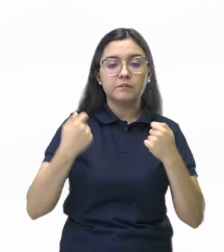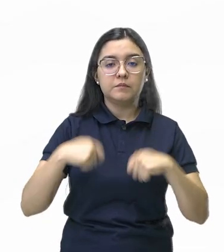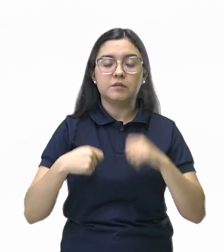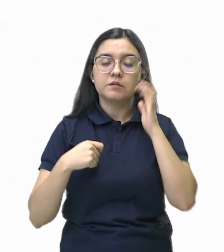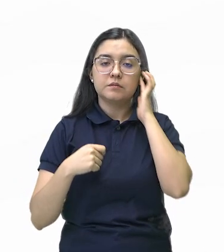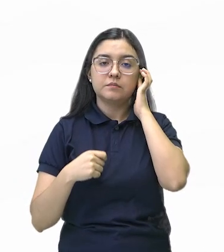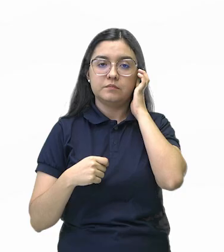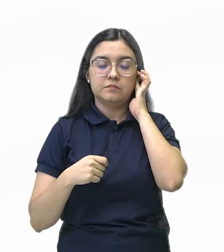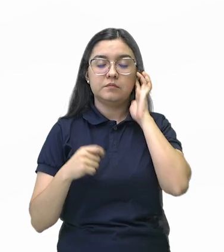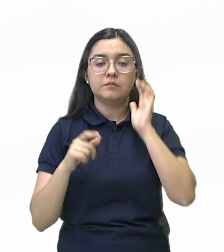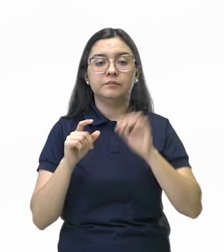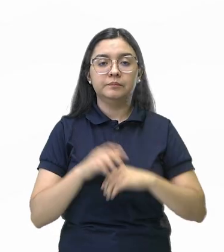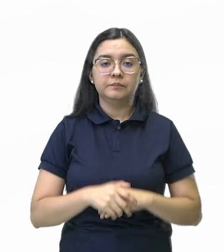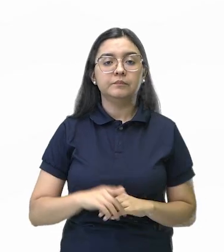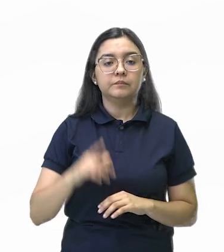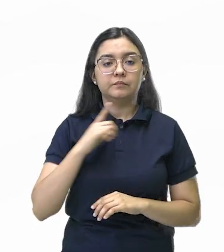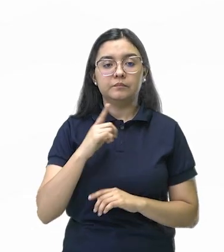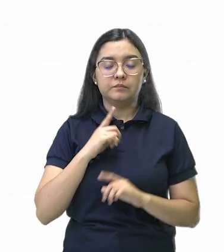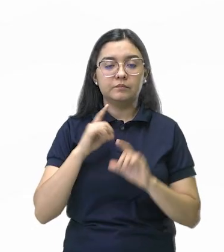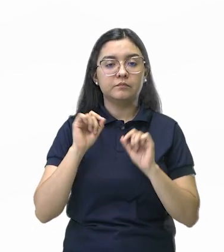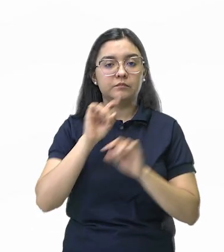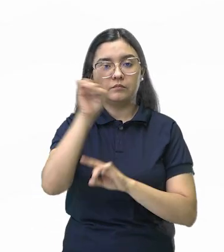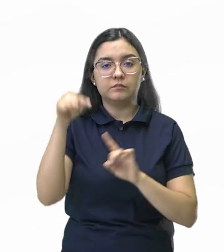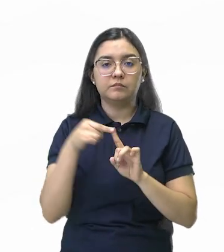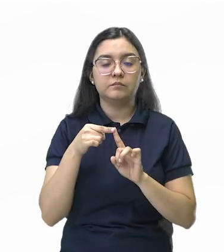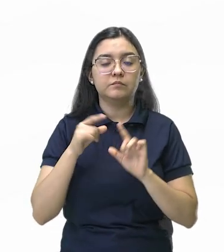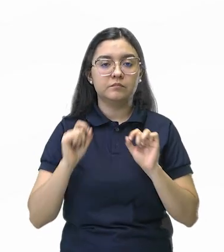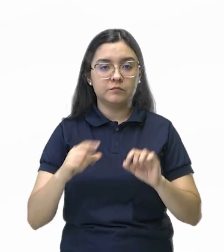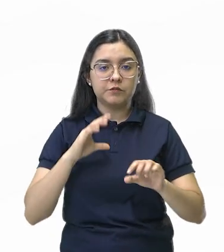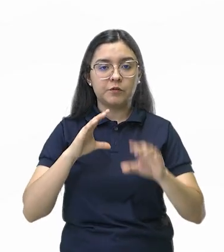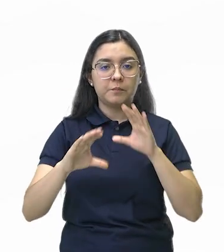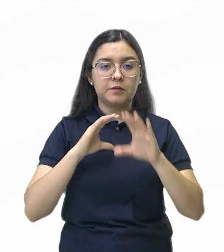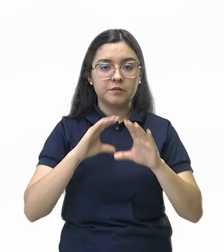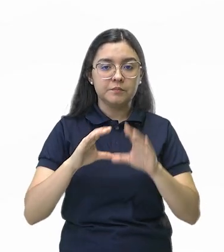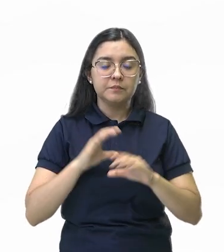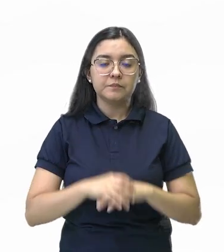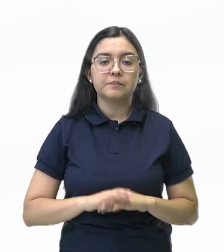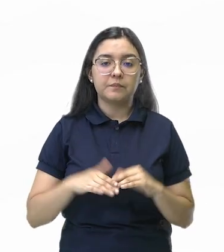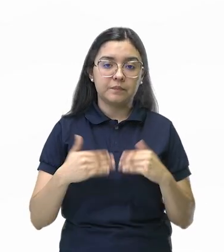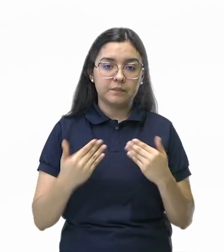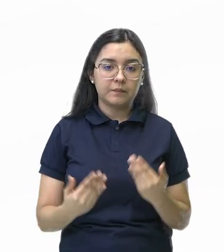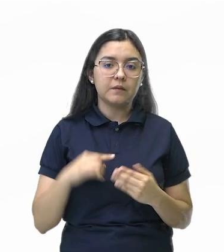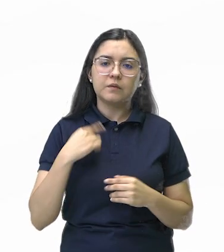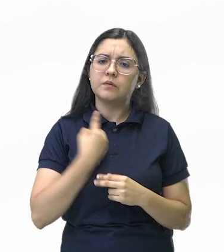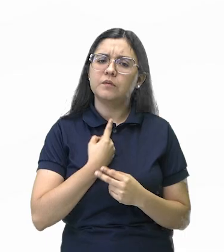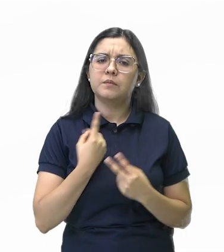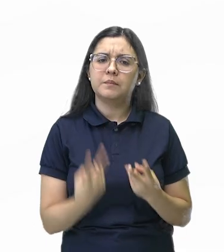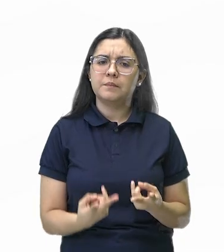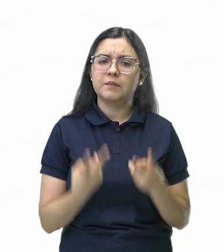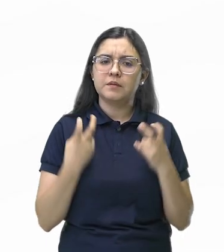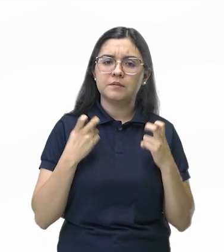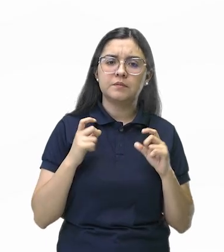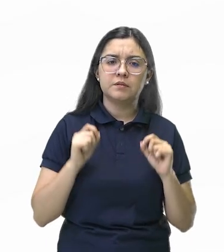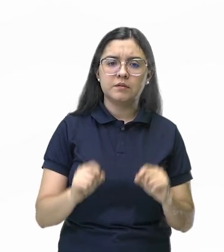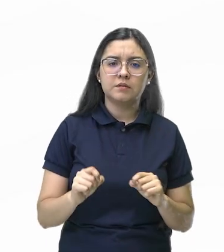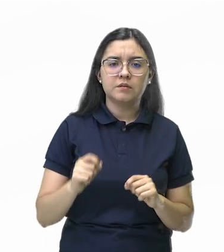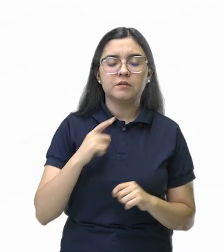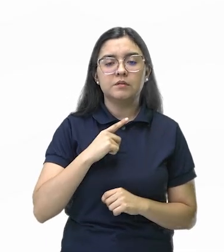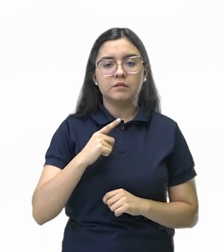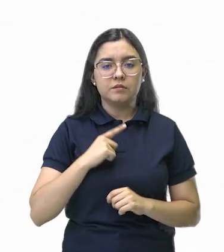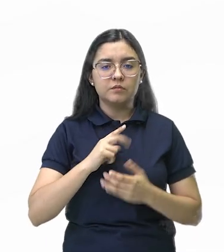que vai atender a minha necessidade de comunicar. Afinal, nós estamos percebendo que eu consigo utilizar